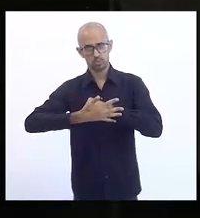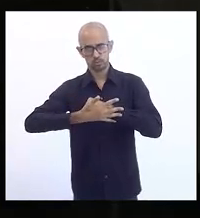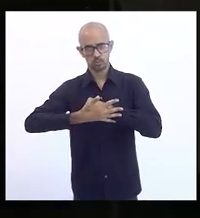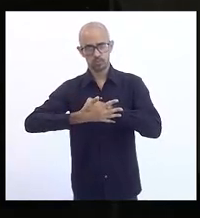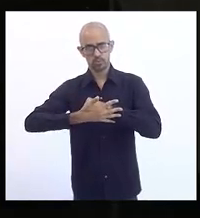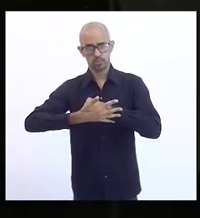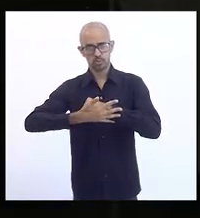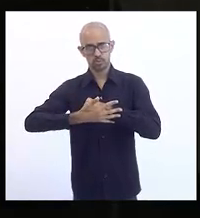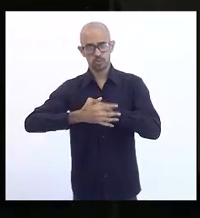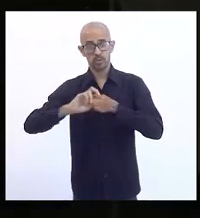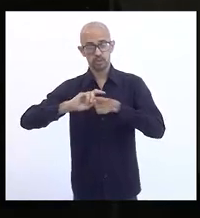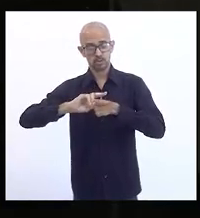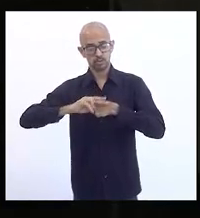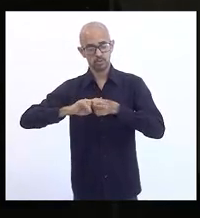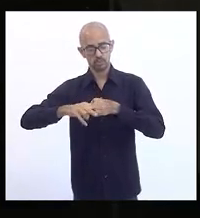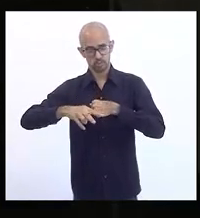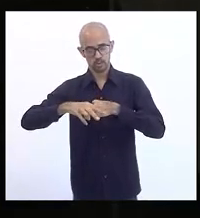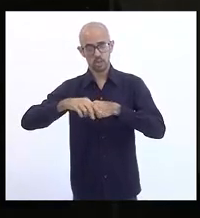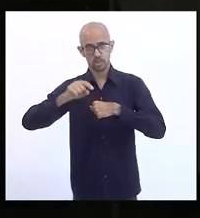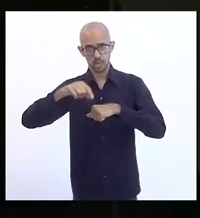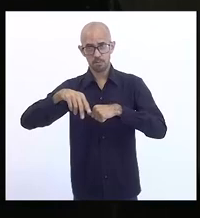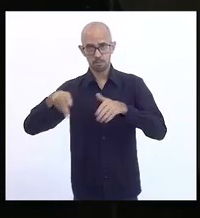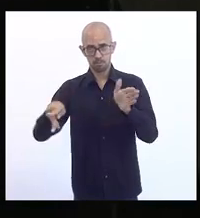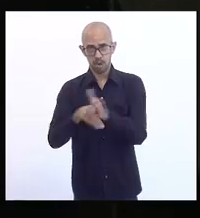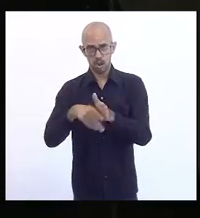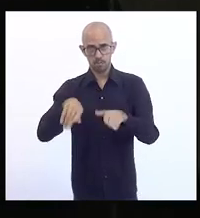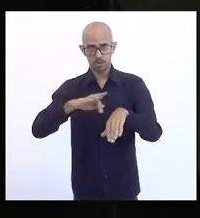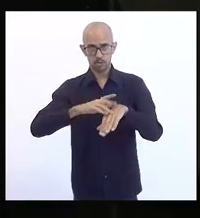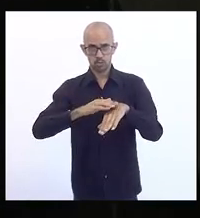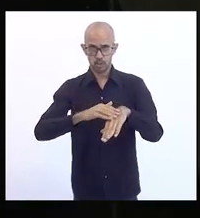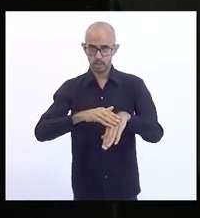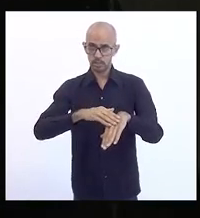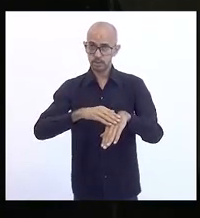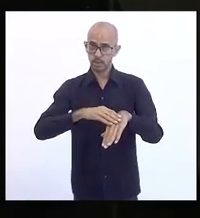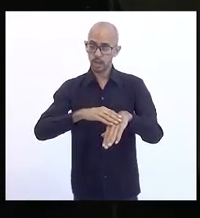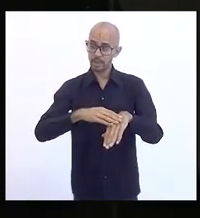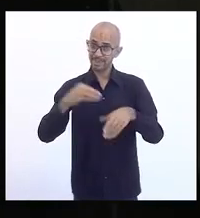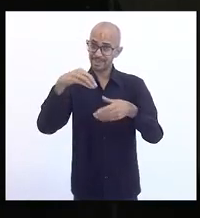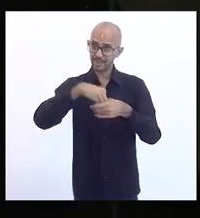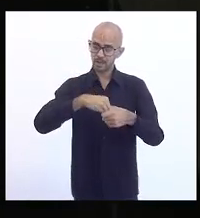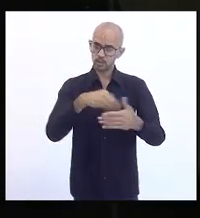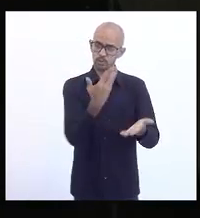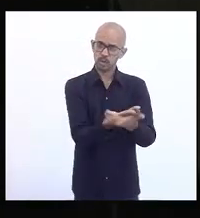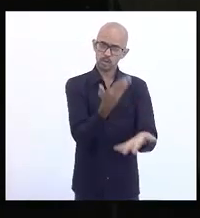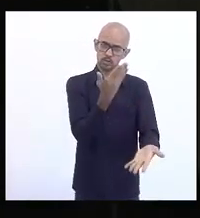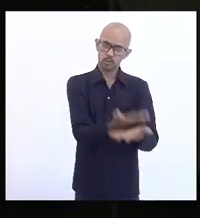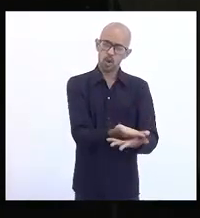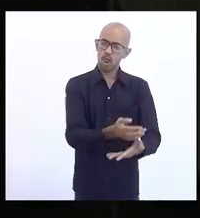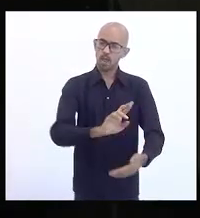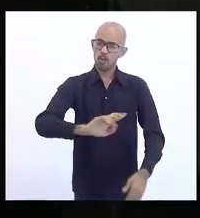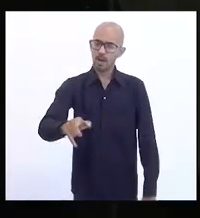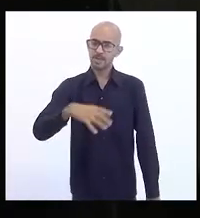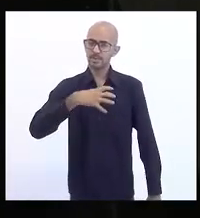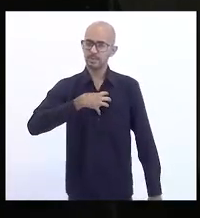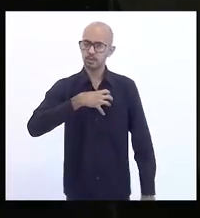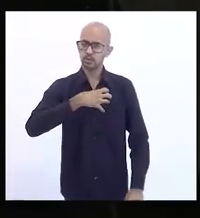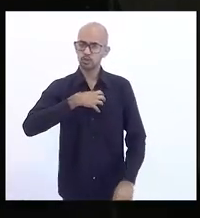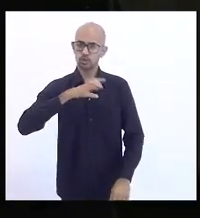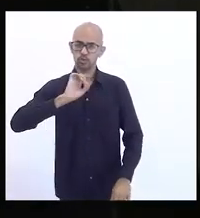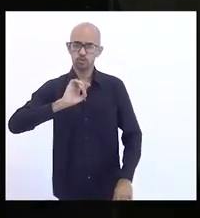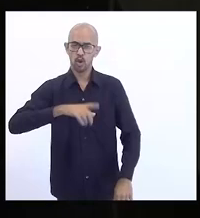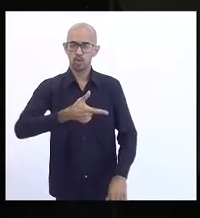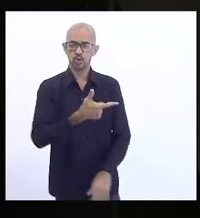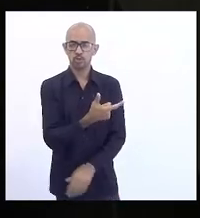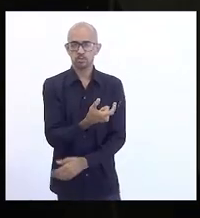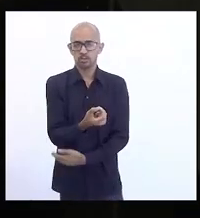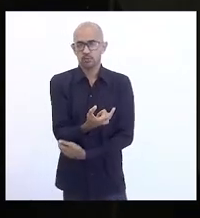sequelas deixadas pela pandemia no aparelho escolar do Estado não se fizeram sentir apenas nos anos letivos de